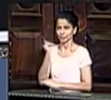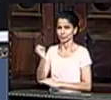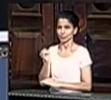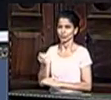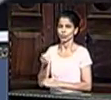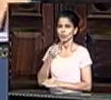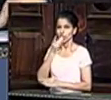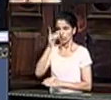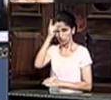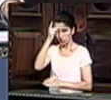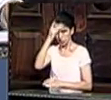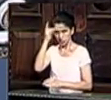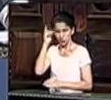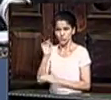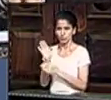das pessoas obrigado presente